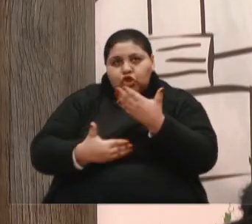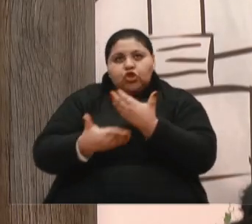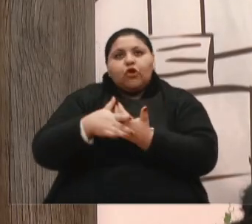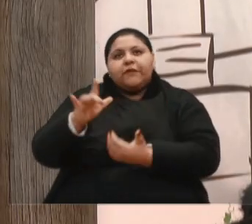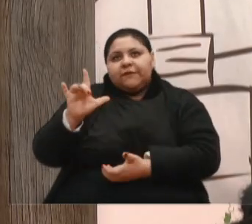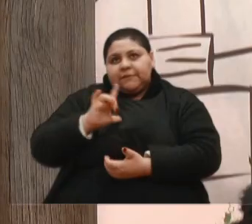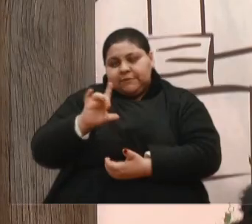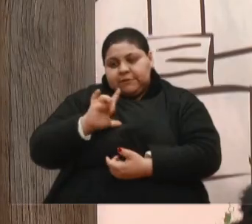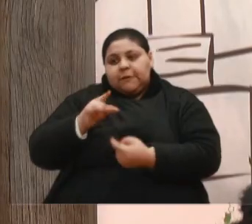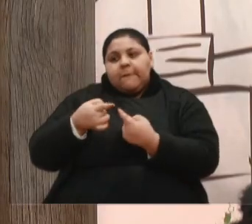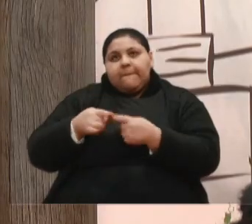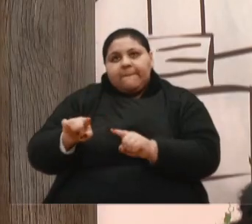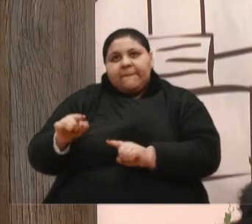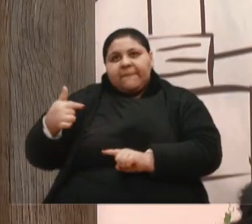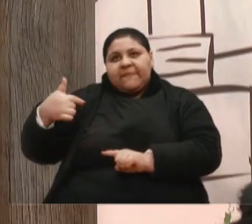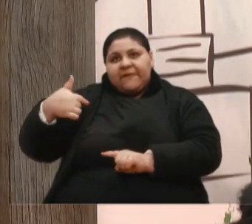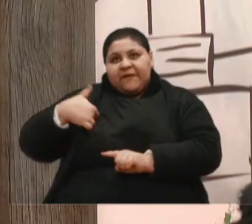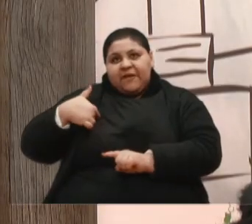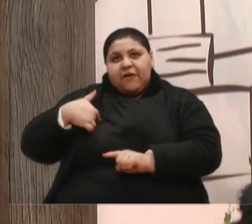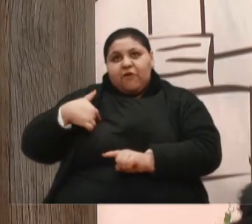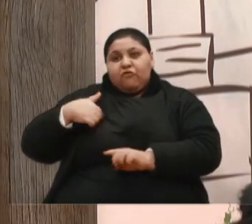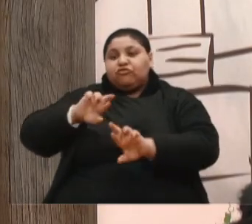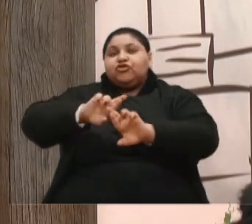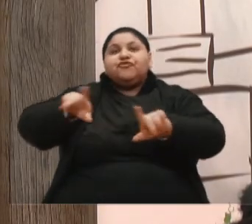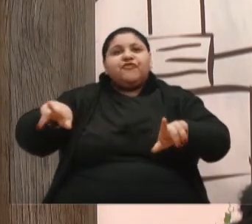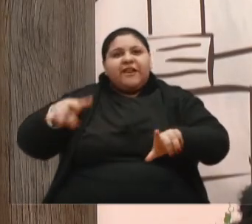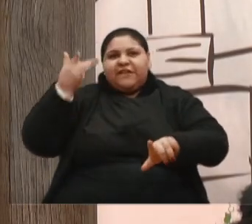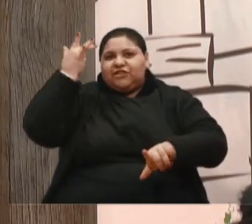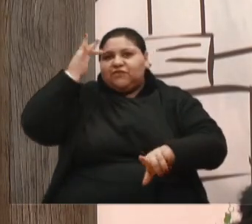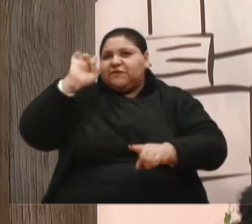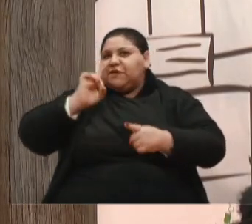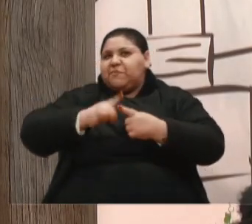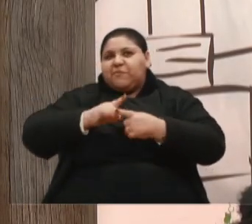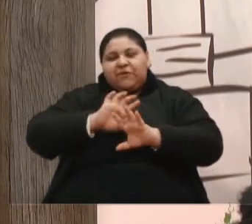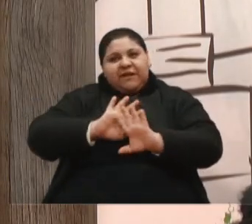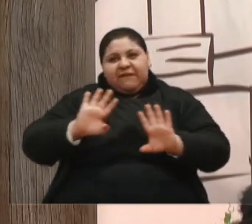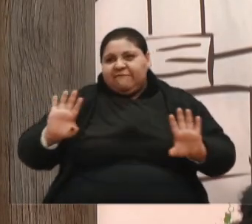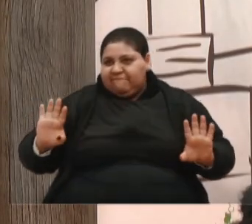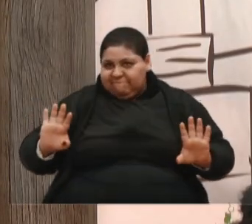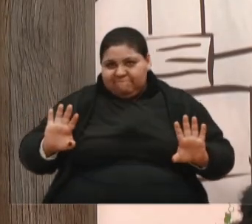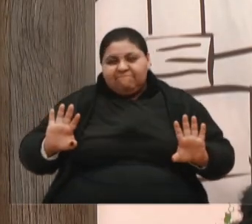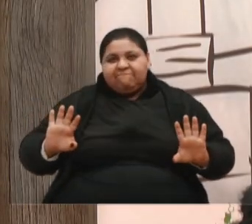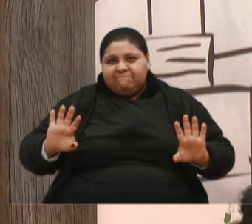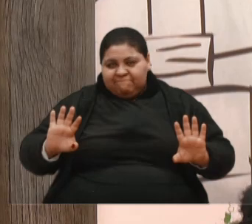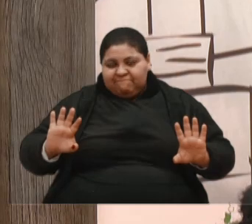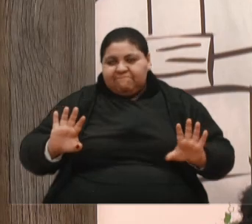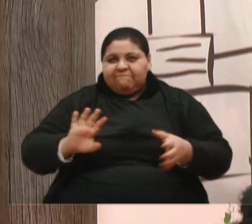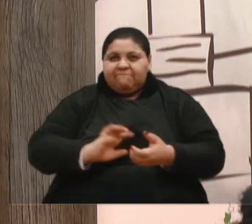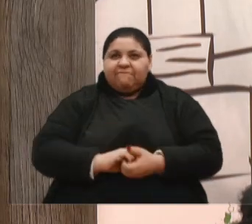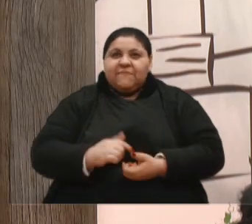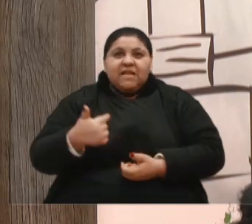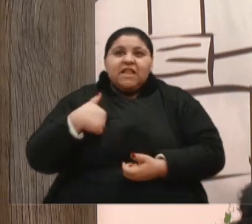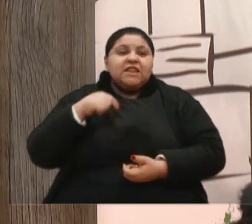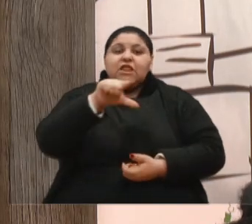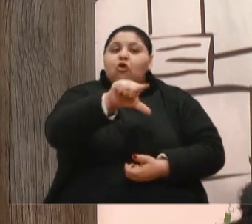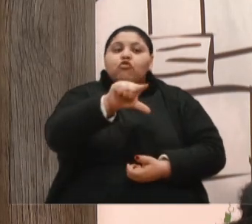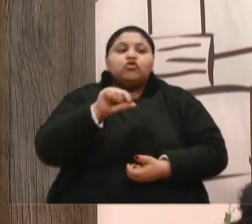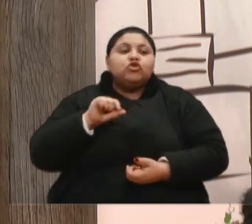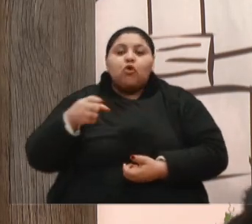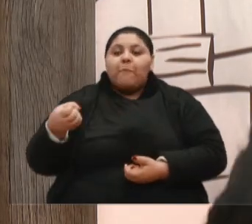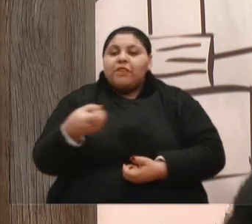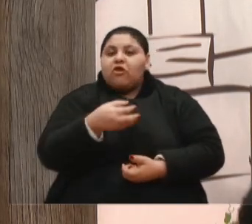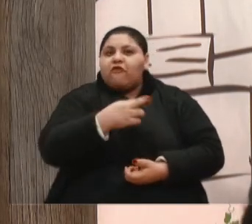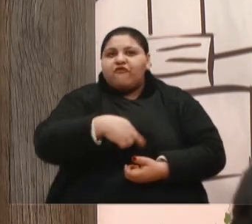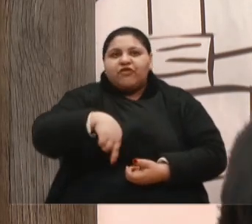família toda tem, né? Mas eu fui uma exceção, não sei porquê, né? Saí disso, assim, e